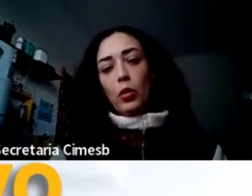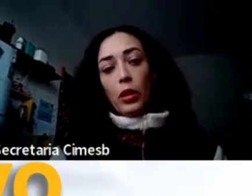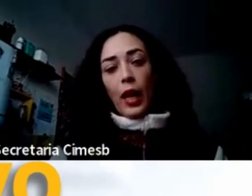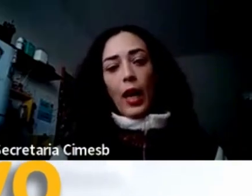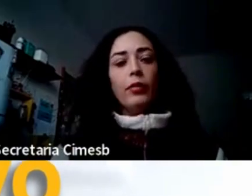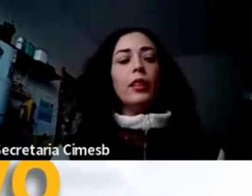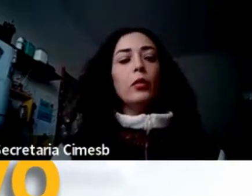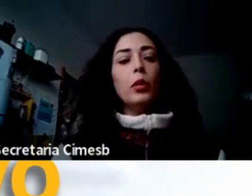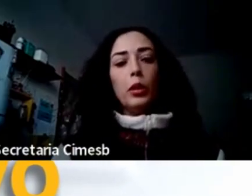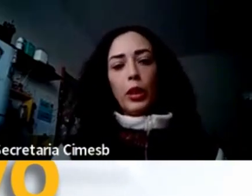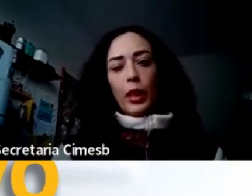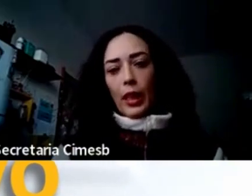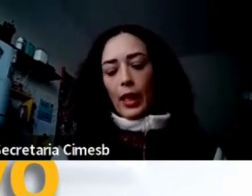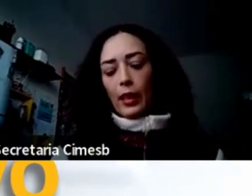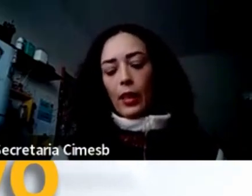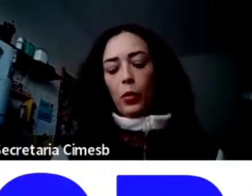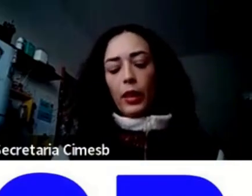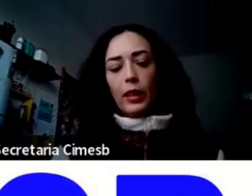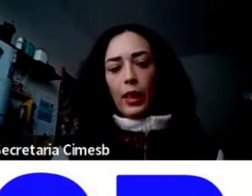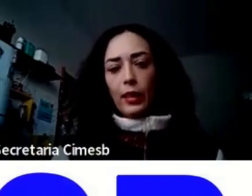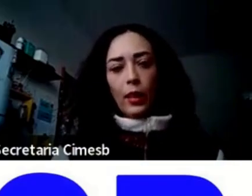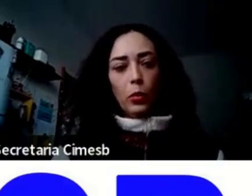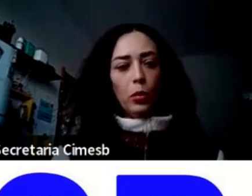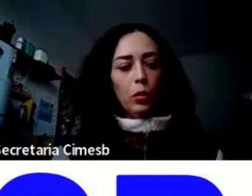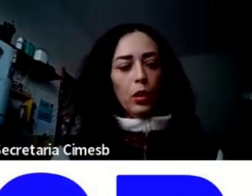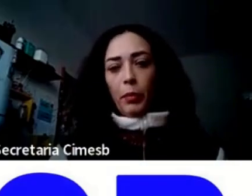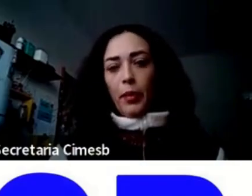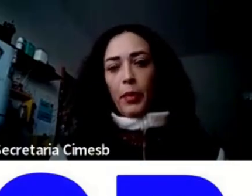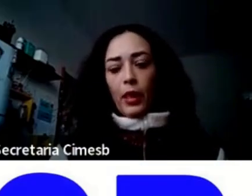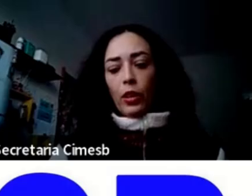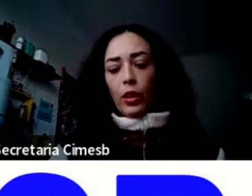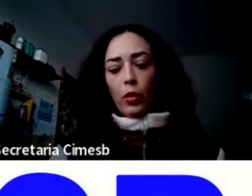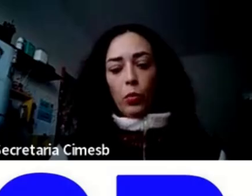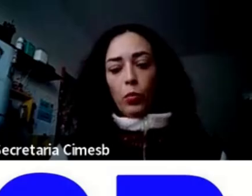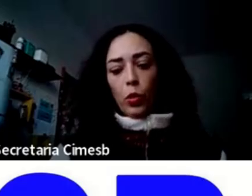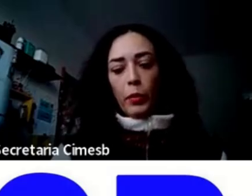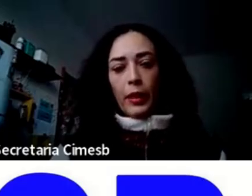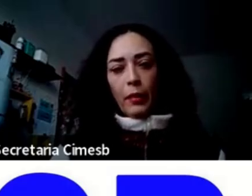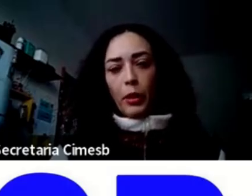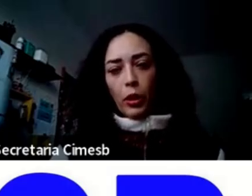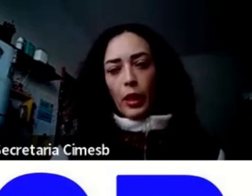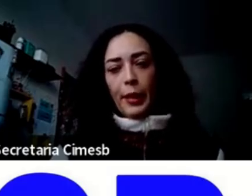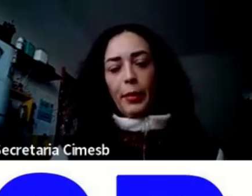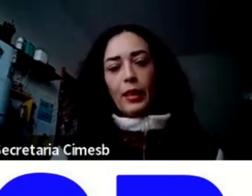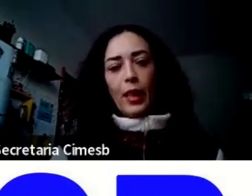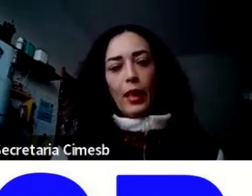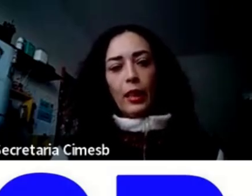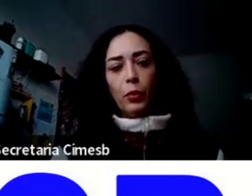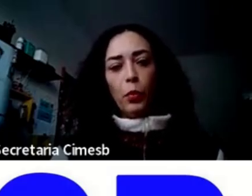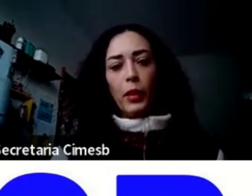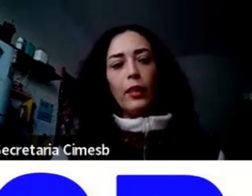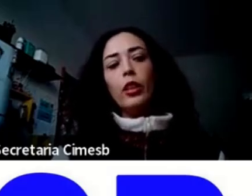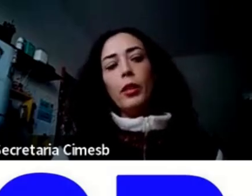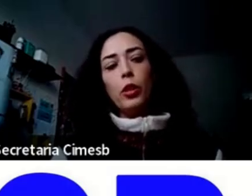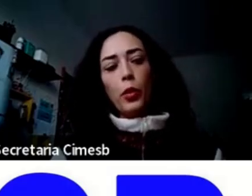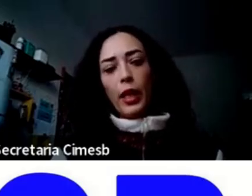escola, ele não gostava. Quando eu cheguei, eu conheci esse aluno. Primeiramente, eu, como intérprete de Libras da